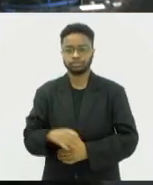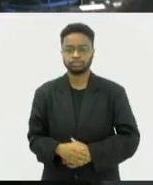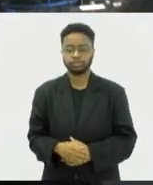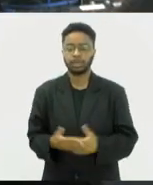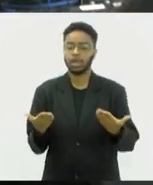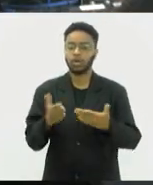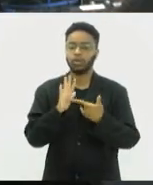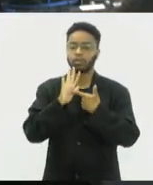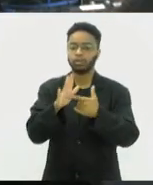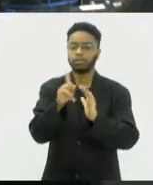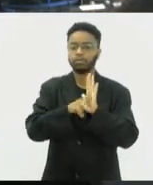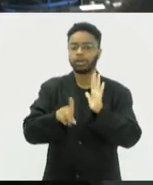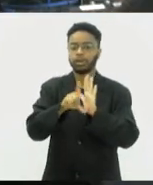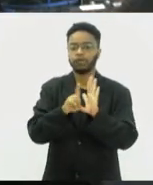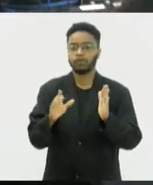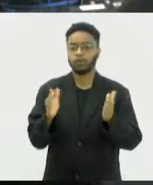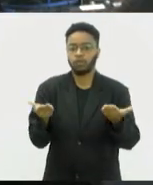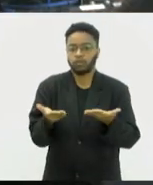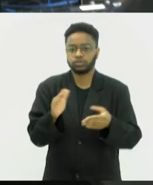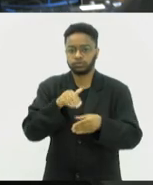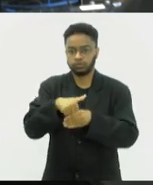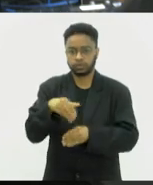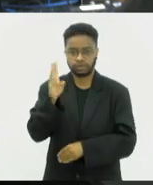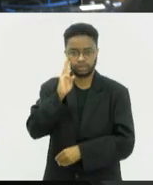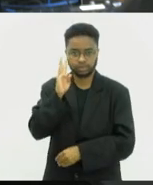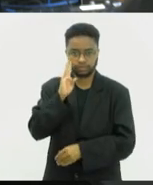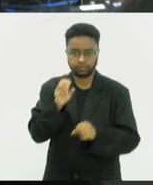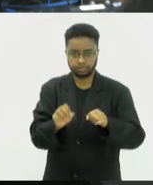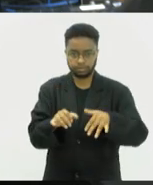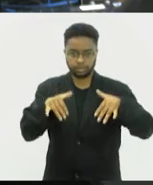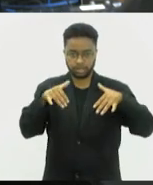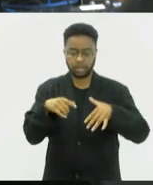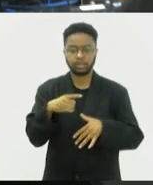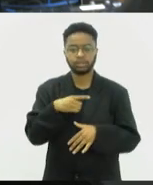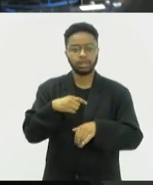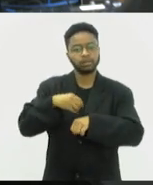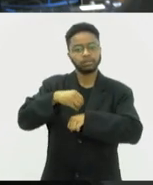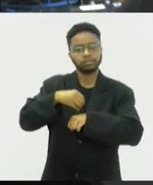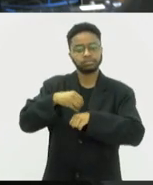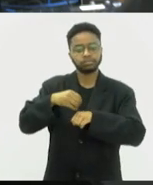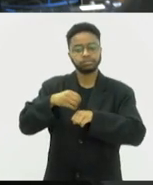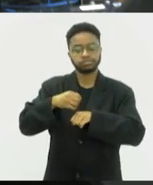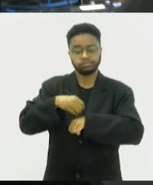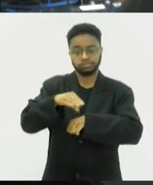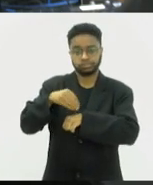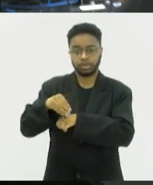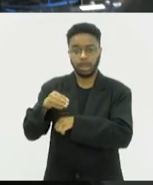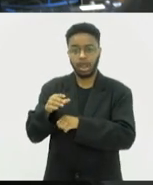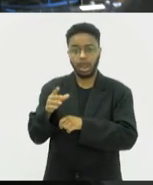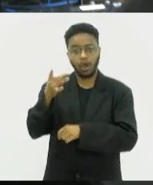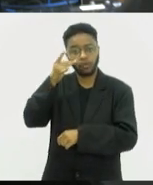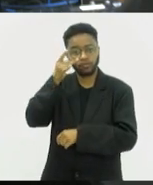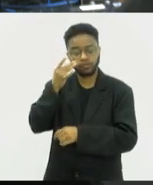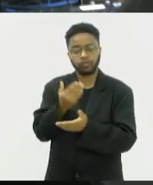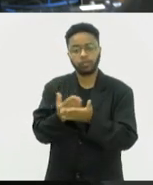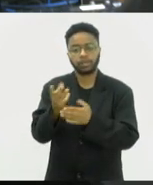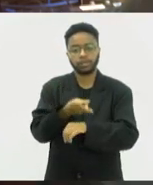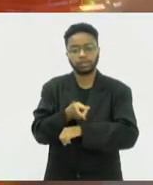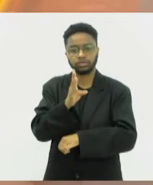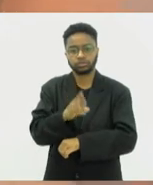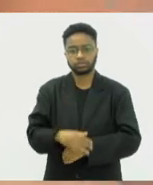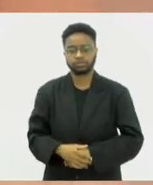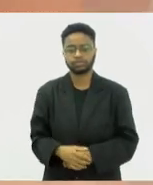Veja agora os projetos que serão votados nesta terça no plenário, com transmissão ao vivo da TV Alerje a partir das